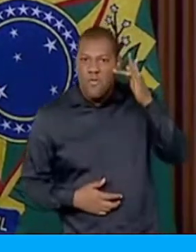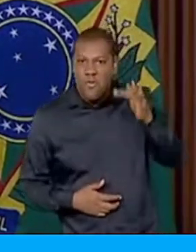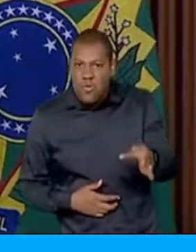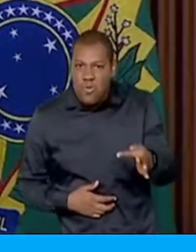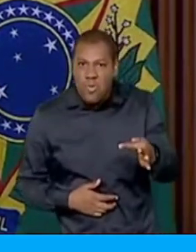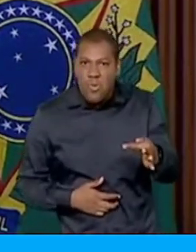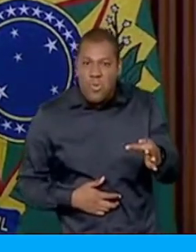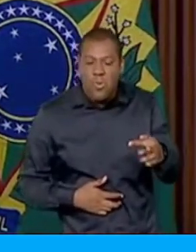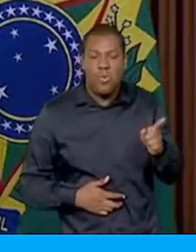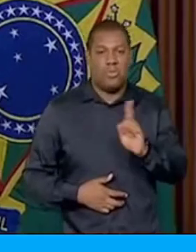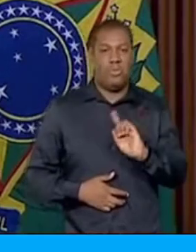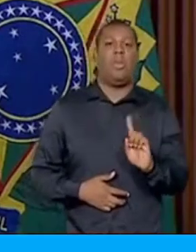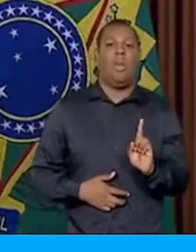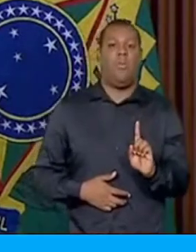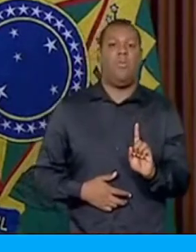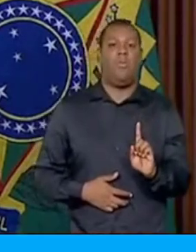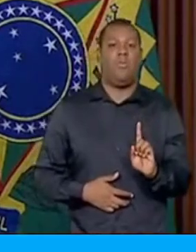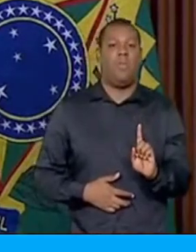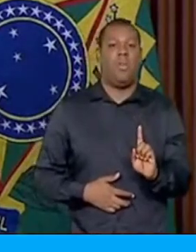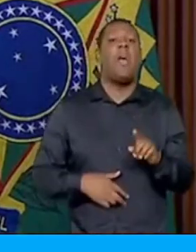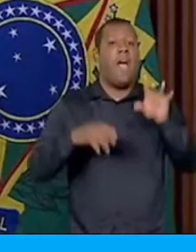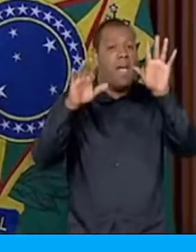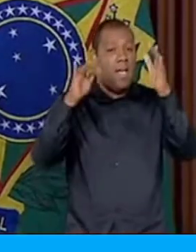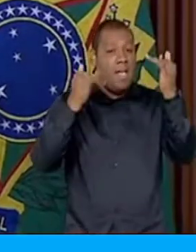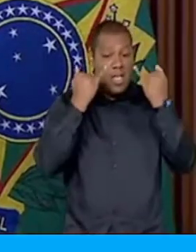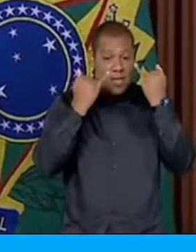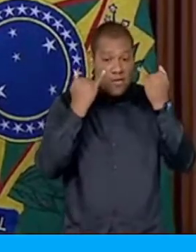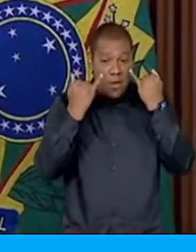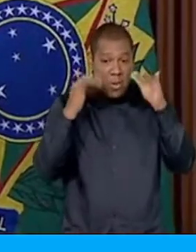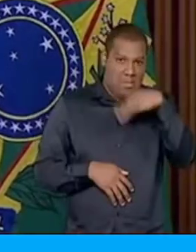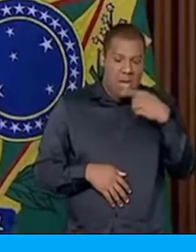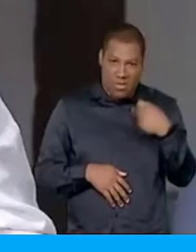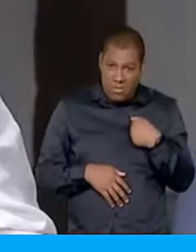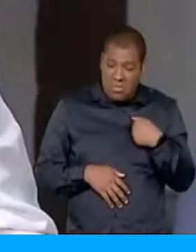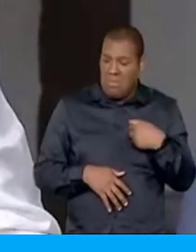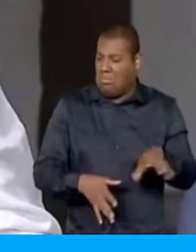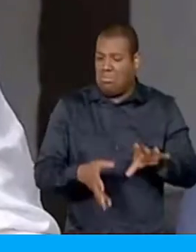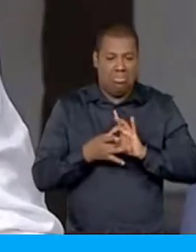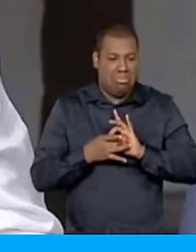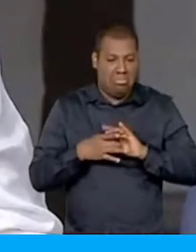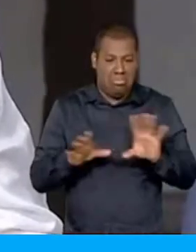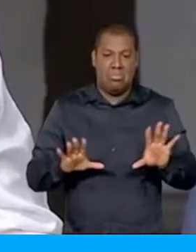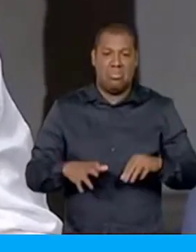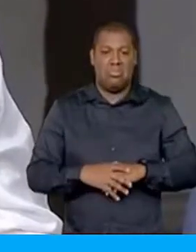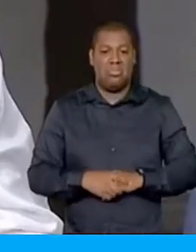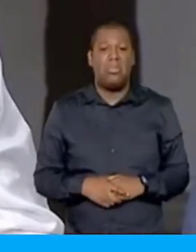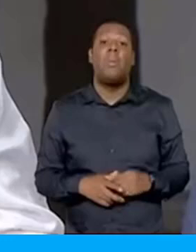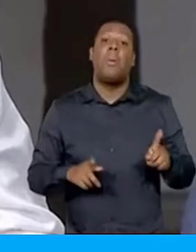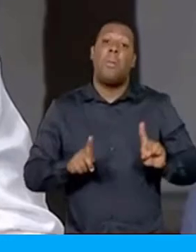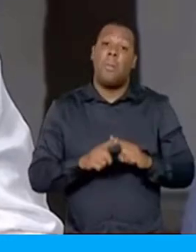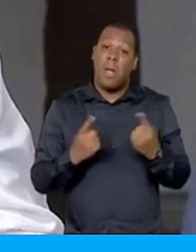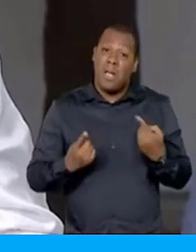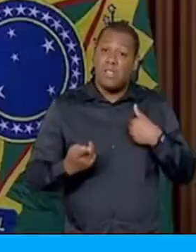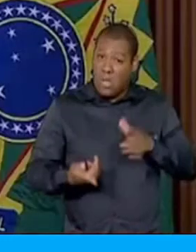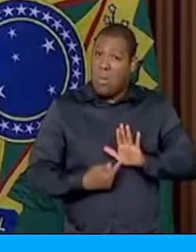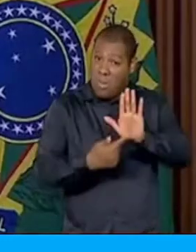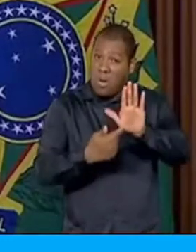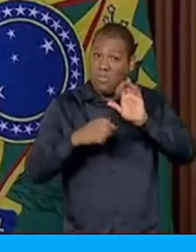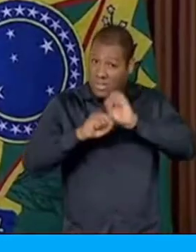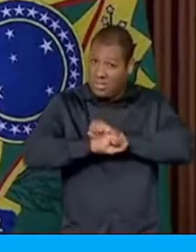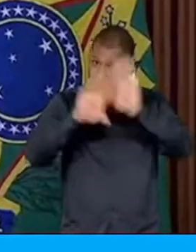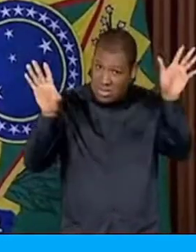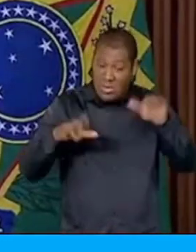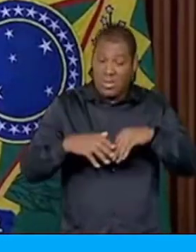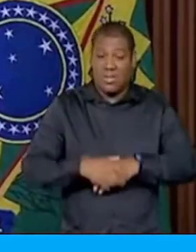o que aconteceu em 13 meses de governo nesse país. Então é importante vocês prestarem atenção